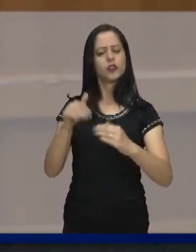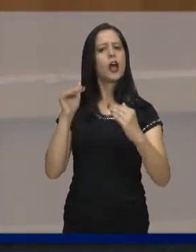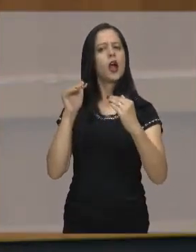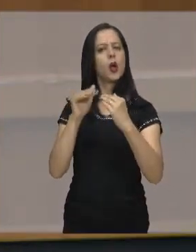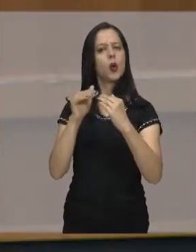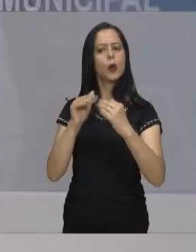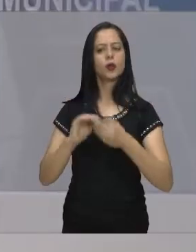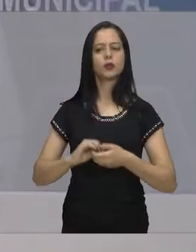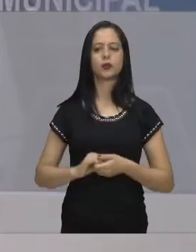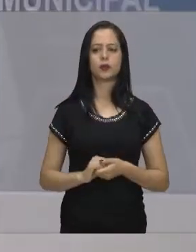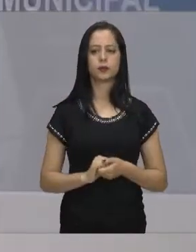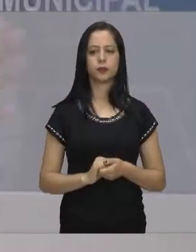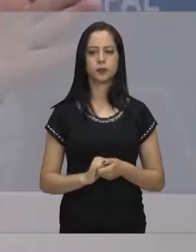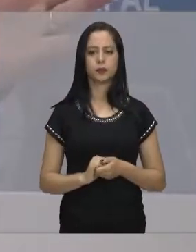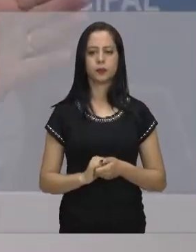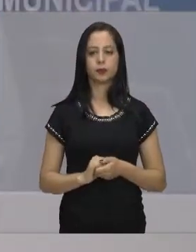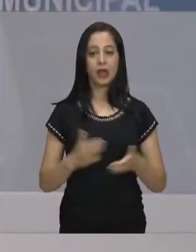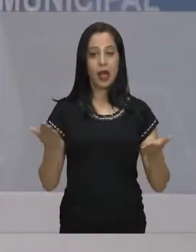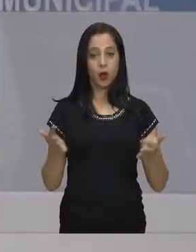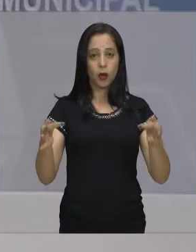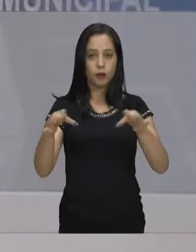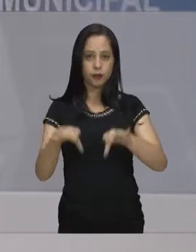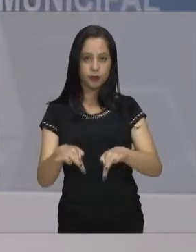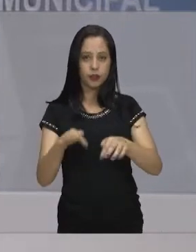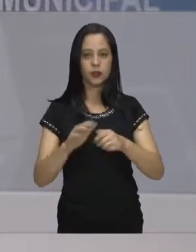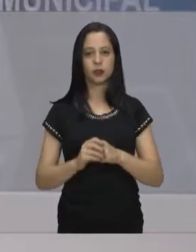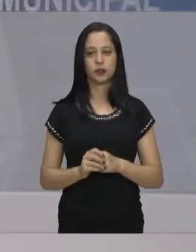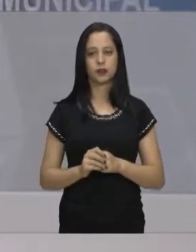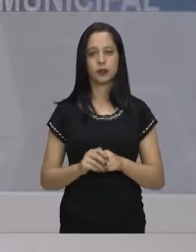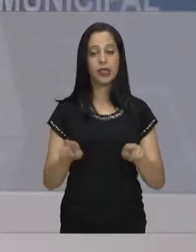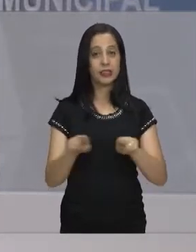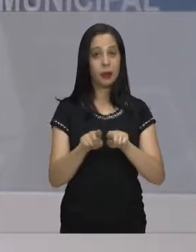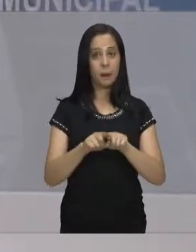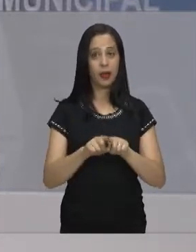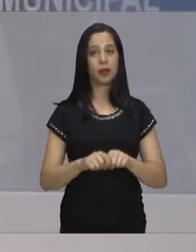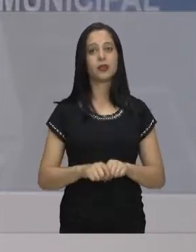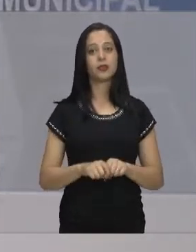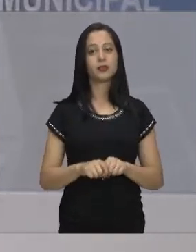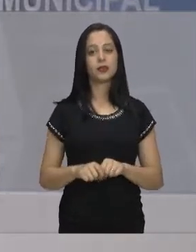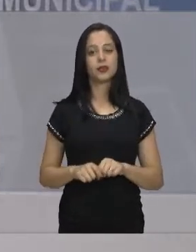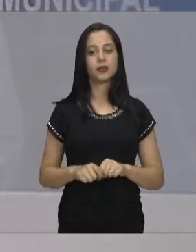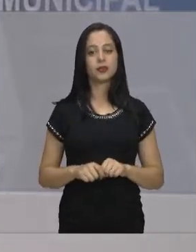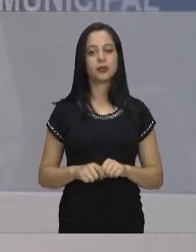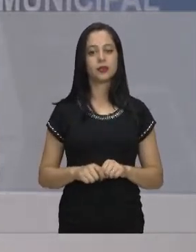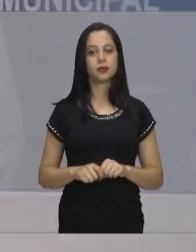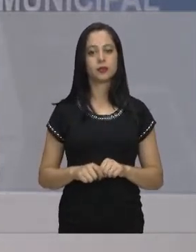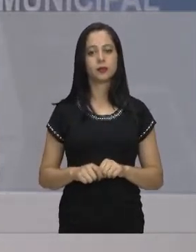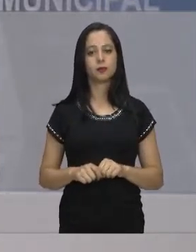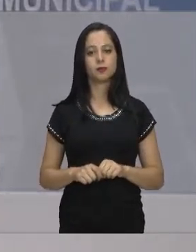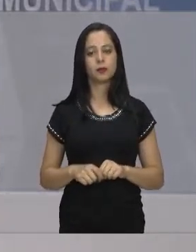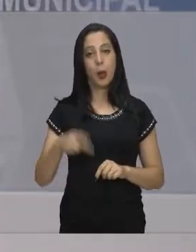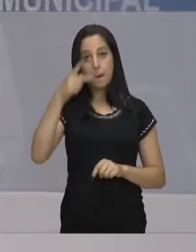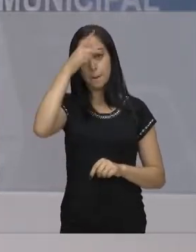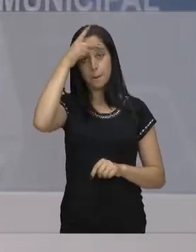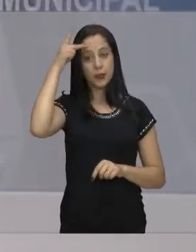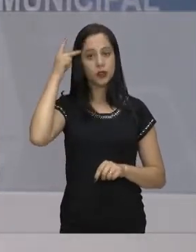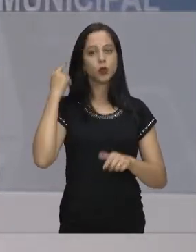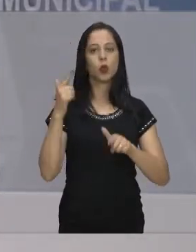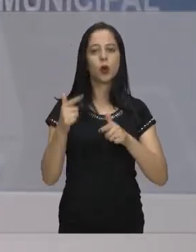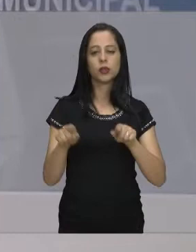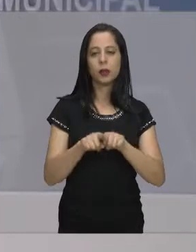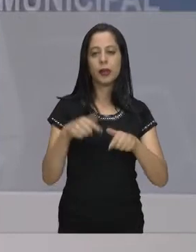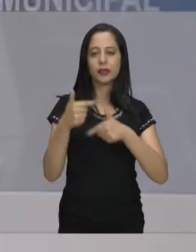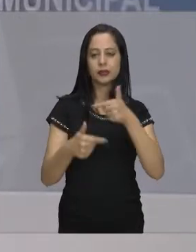projeto. Bom, para encerrar, presidente, também não posso deixar de citar aqui, entre outras pessoas que trabalharam muito,